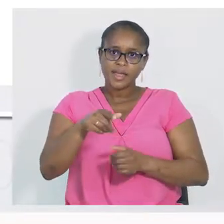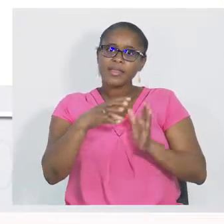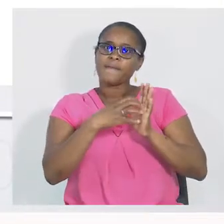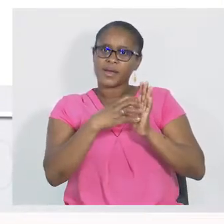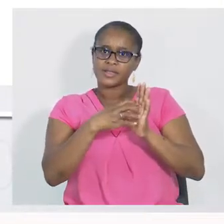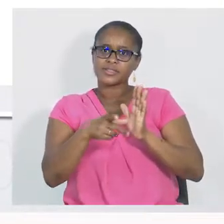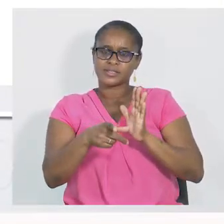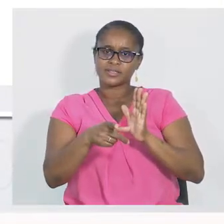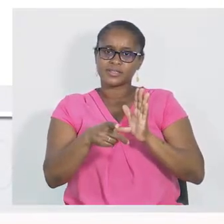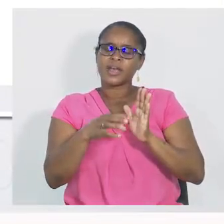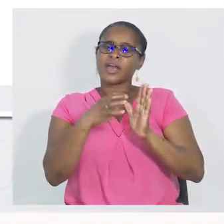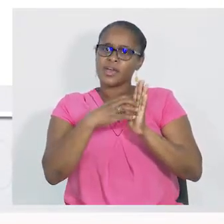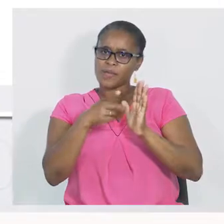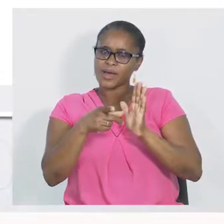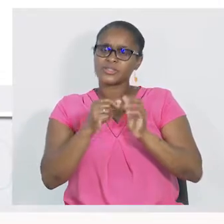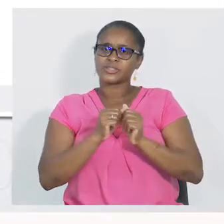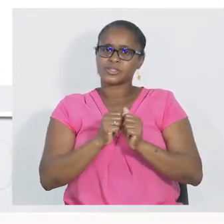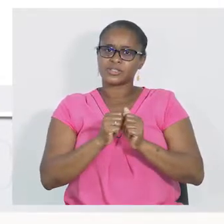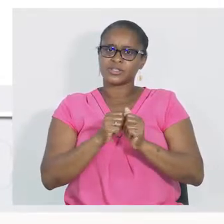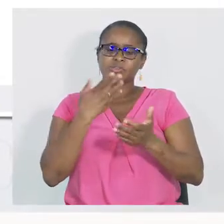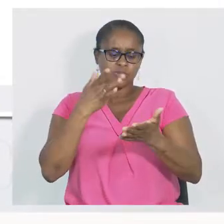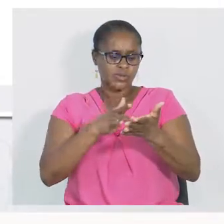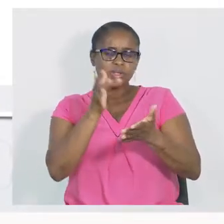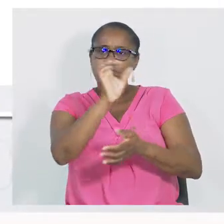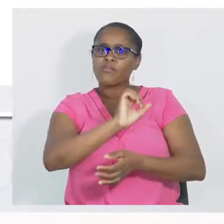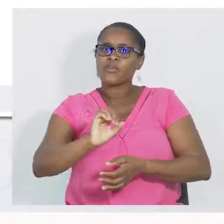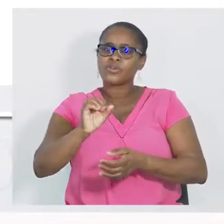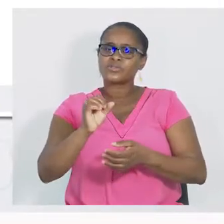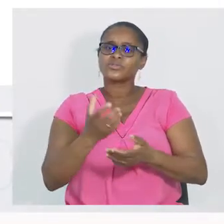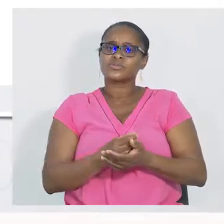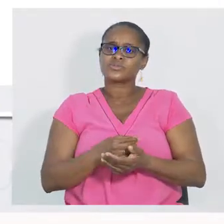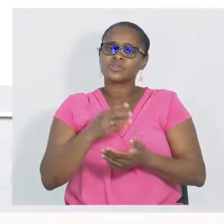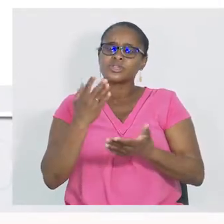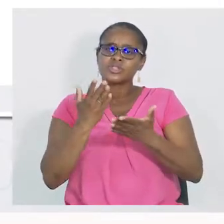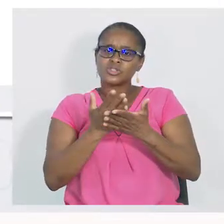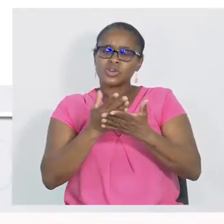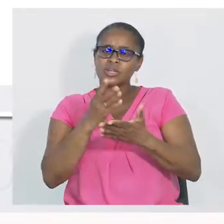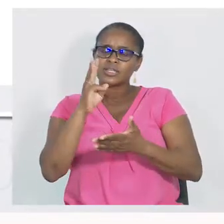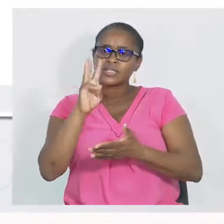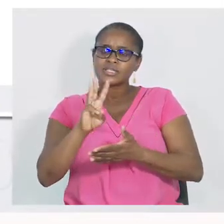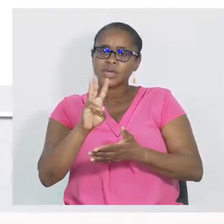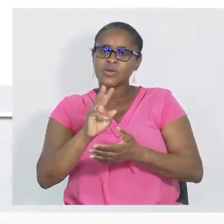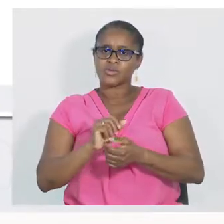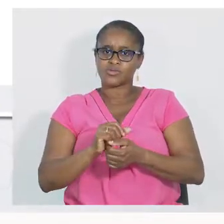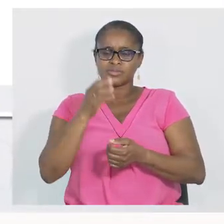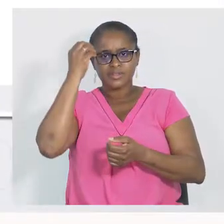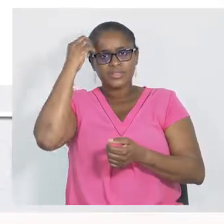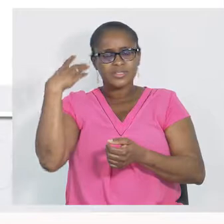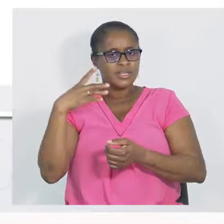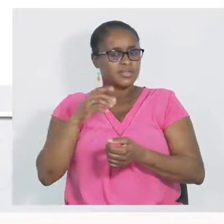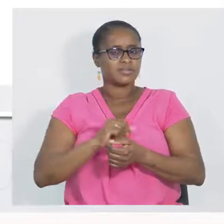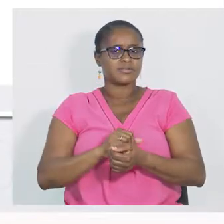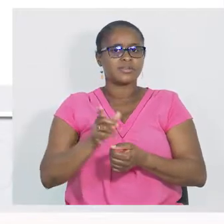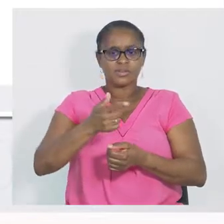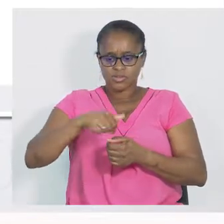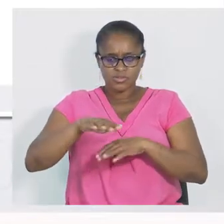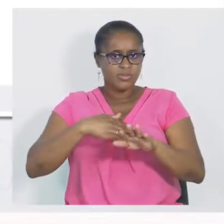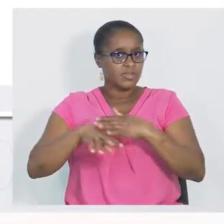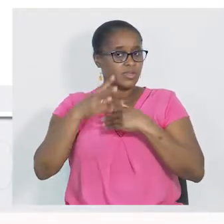A nossa aula vai ser uma aula de língua portuguesa e vamos descobrir também coisas novas durante esta